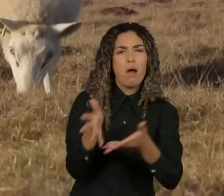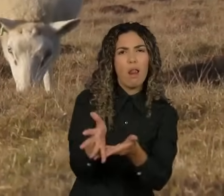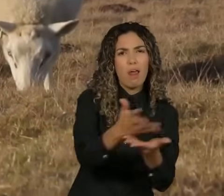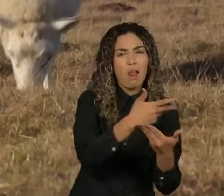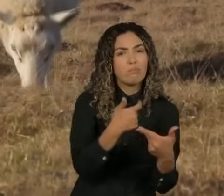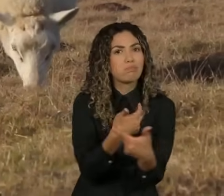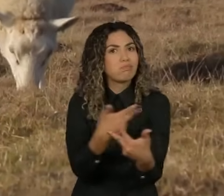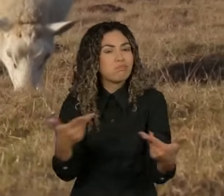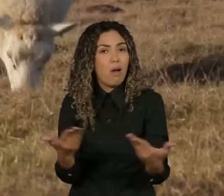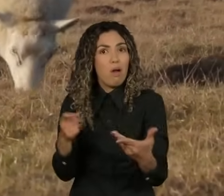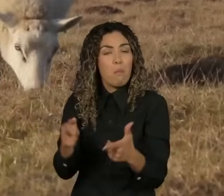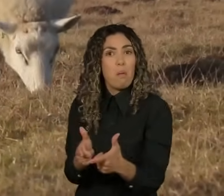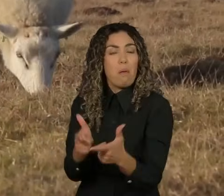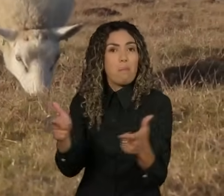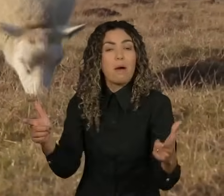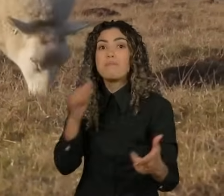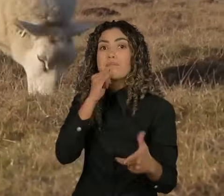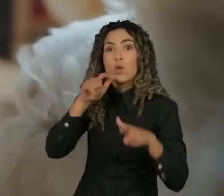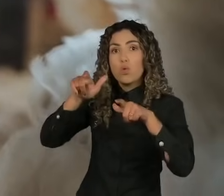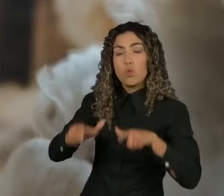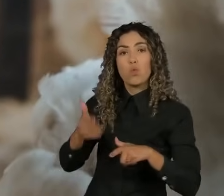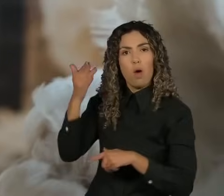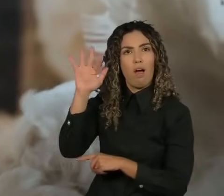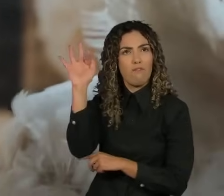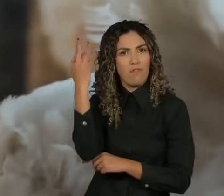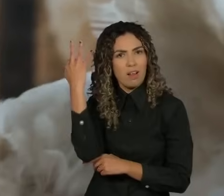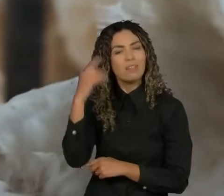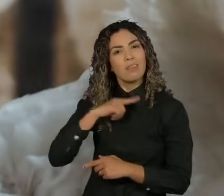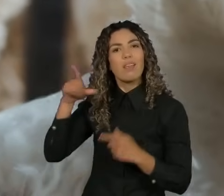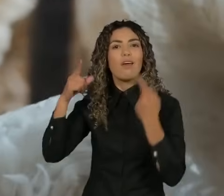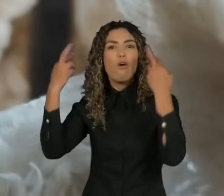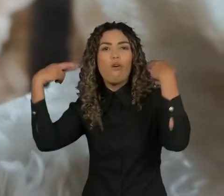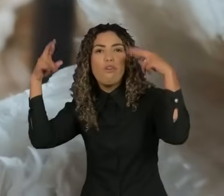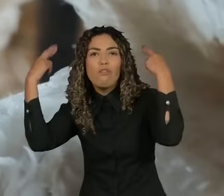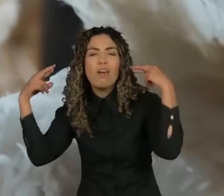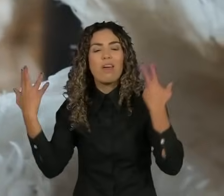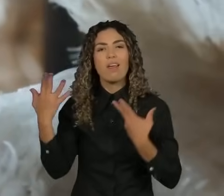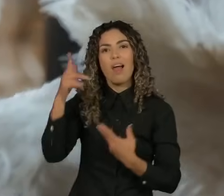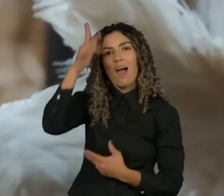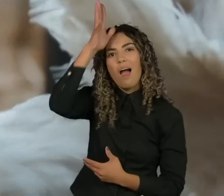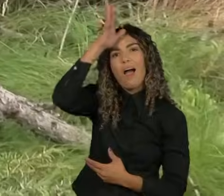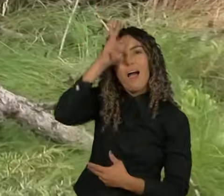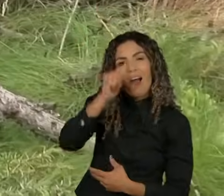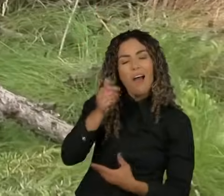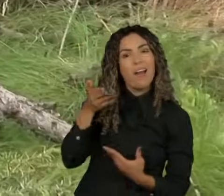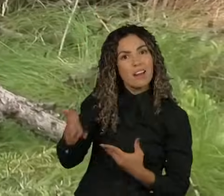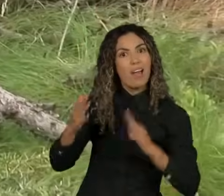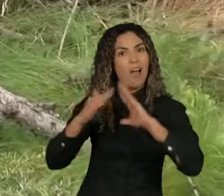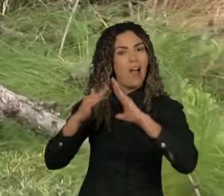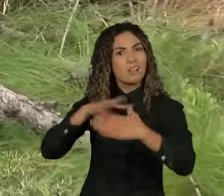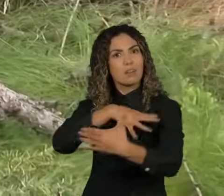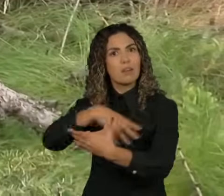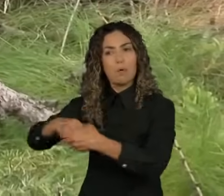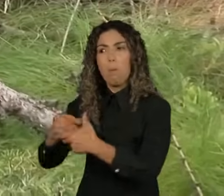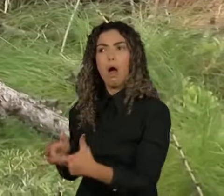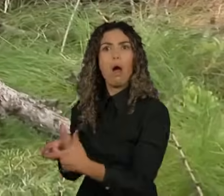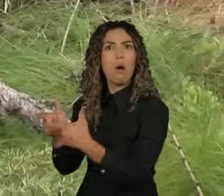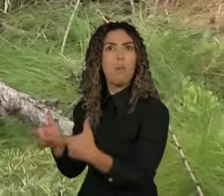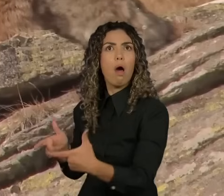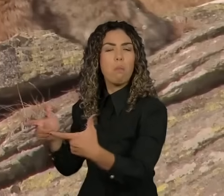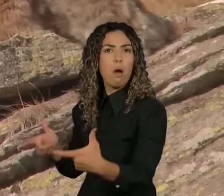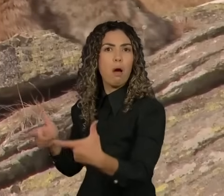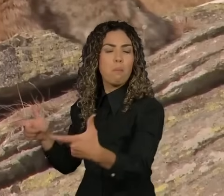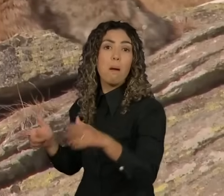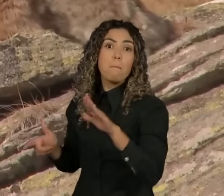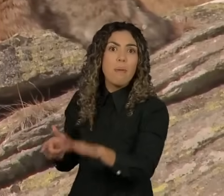mediterrânea francesa, por exemplo, como a ovelha e a galinha, foram ficando maiores. Por outro lado, os animais que